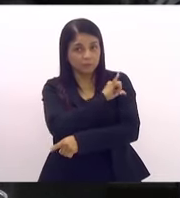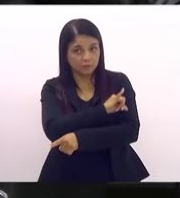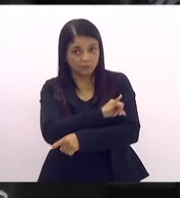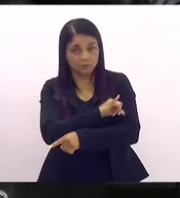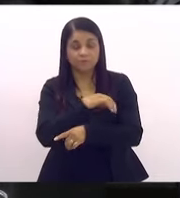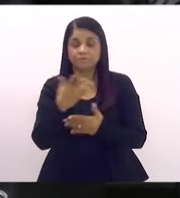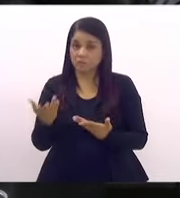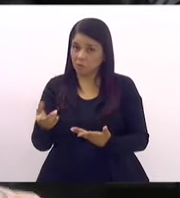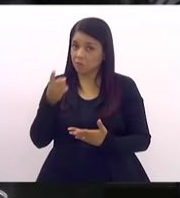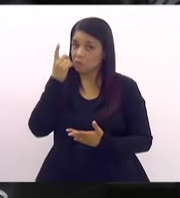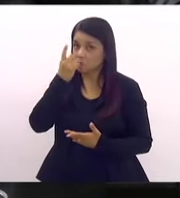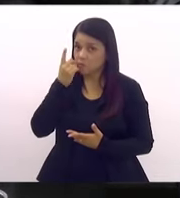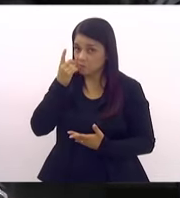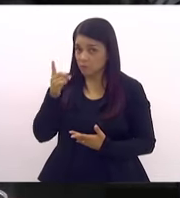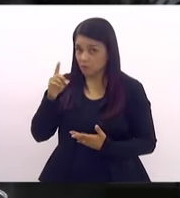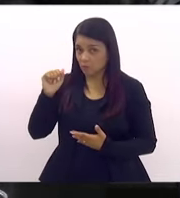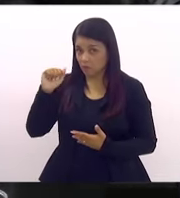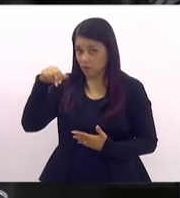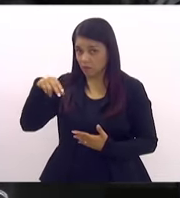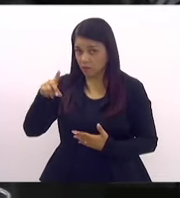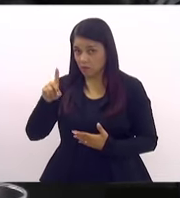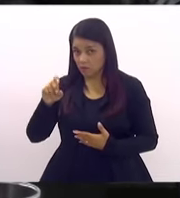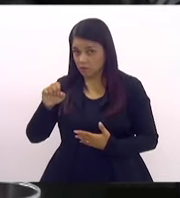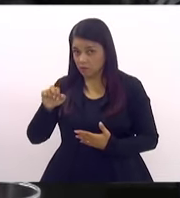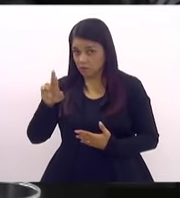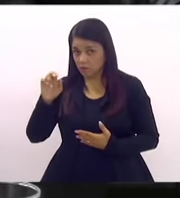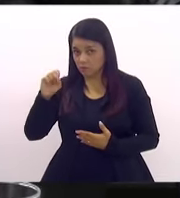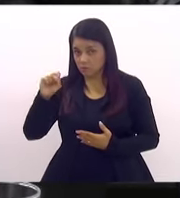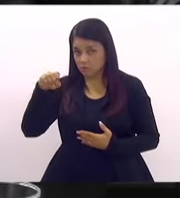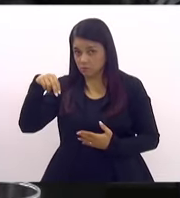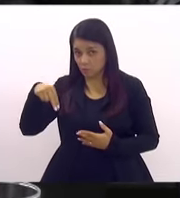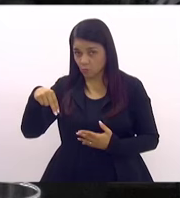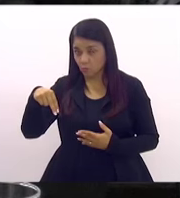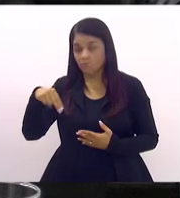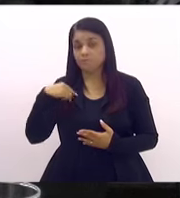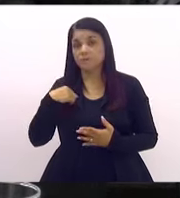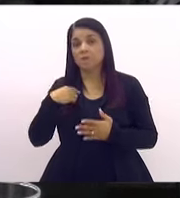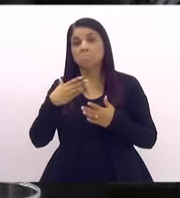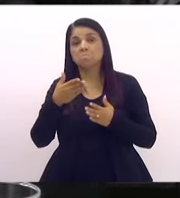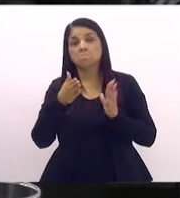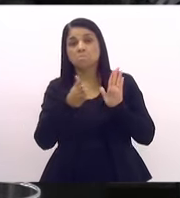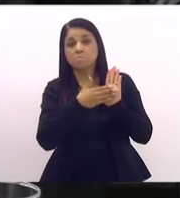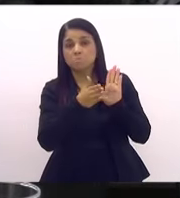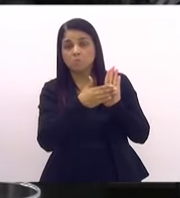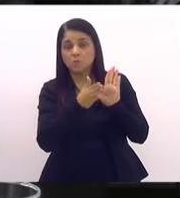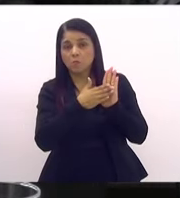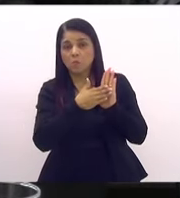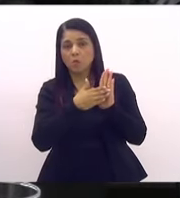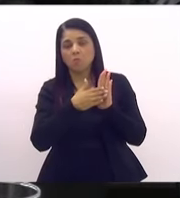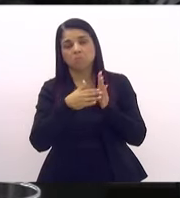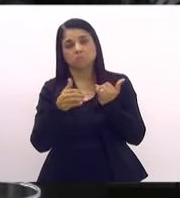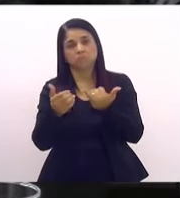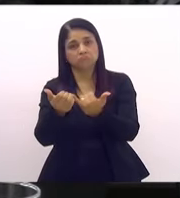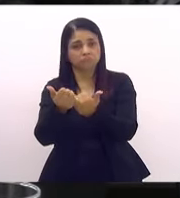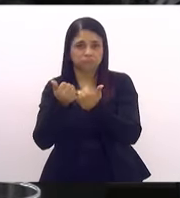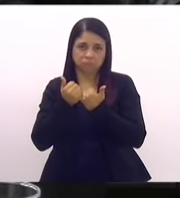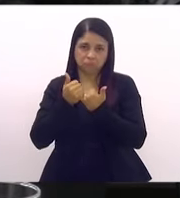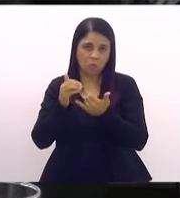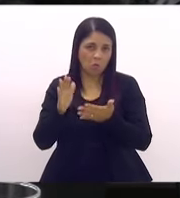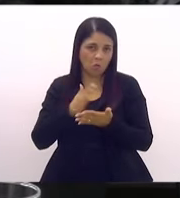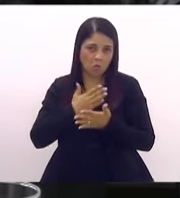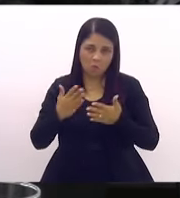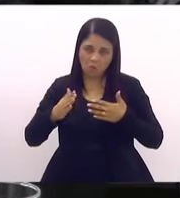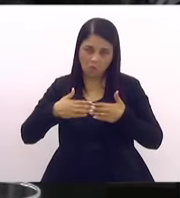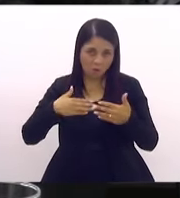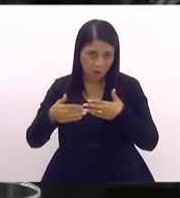deputado autor tem a prerrogativa de propor qualquer tombamento, inclusive